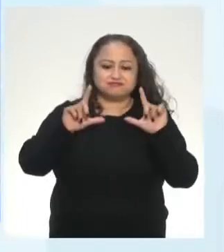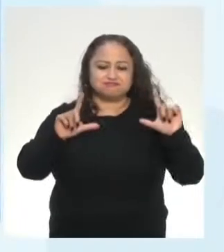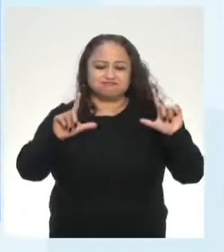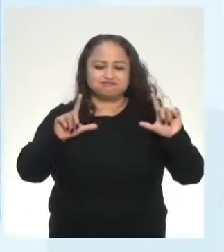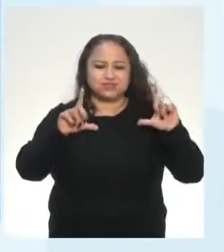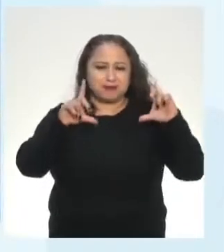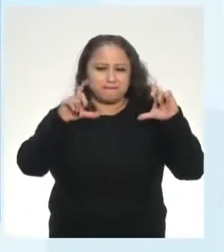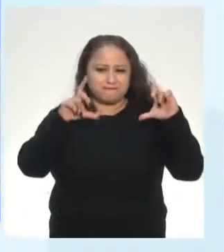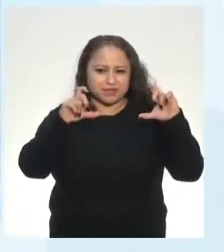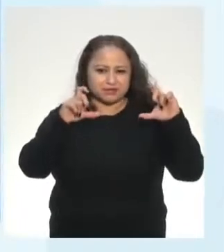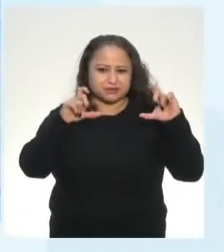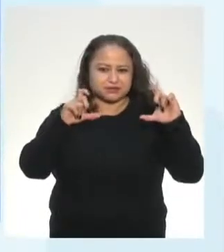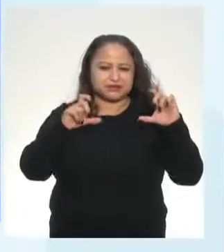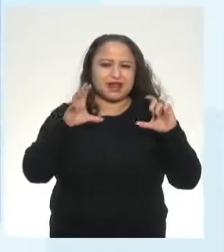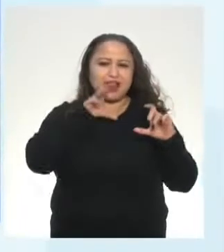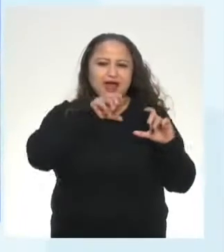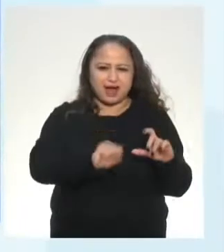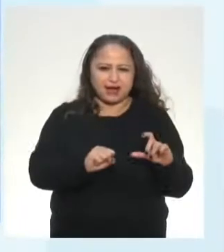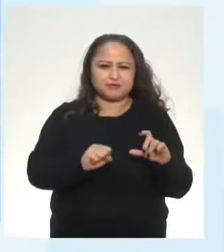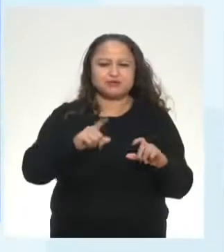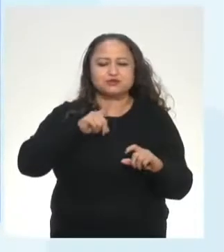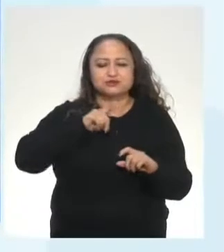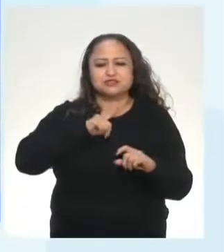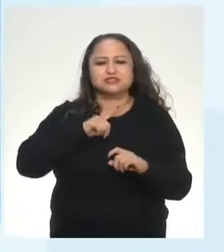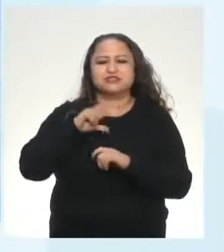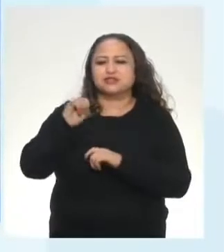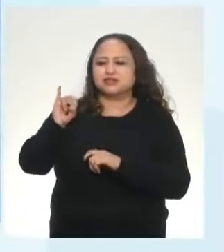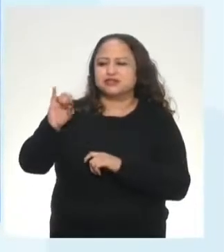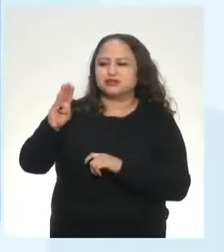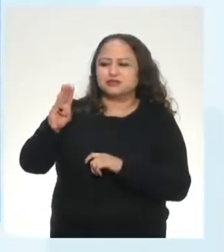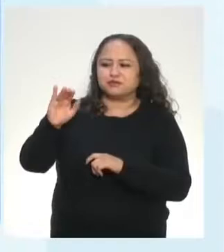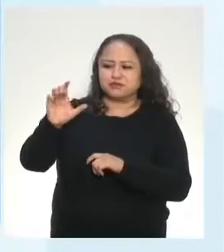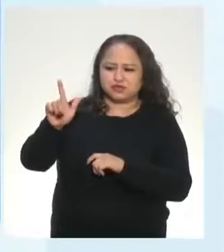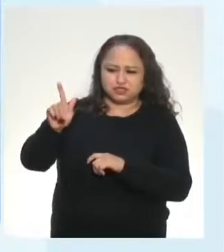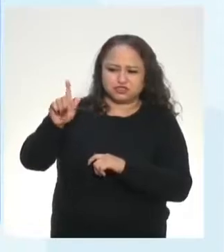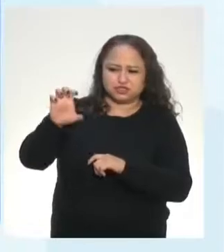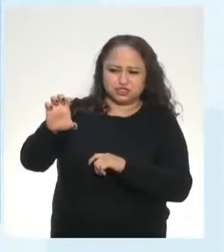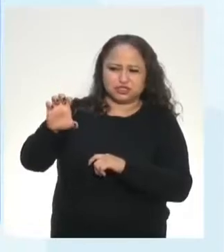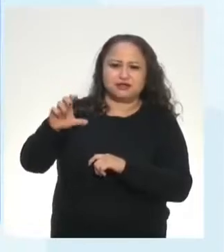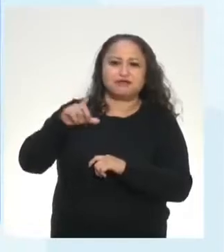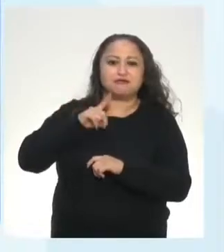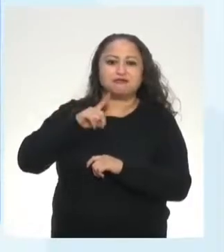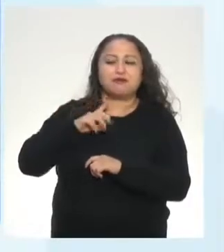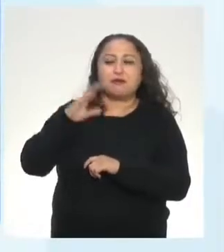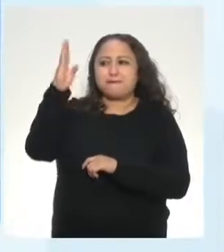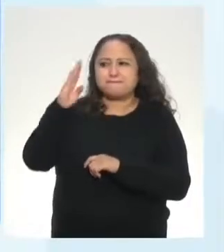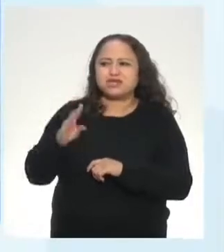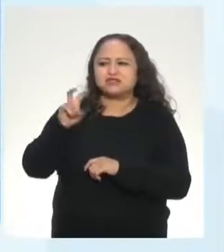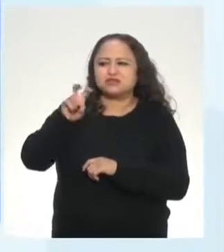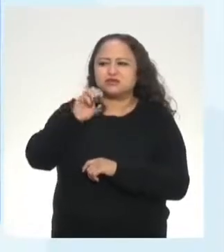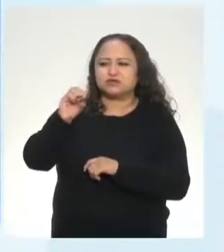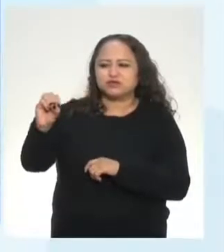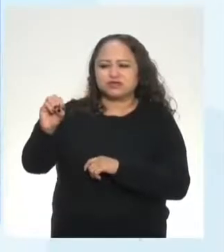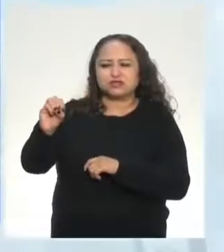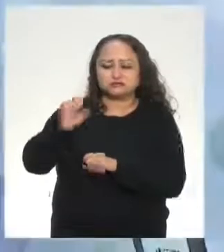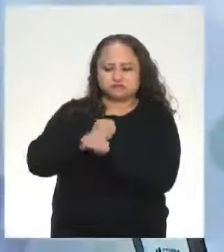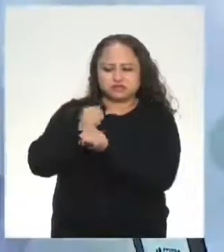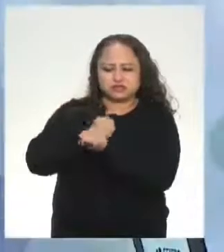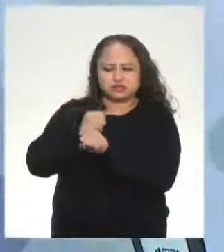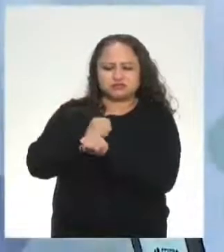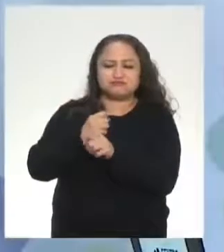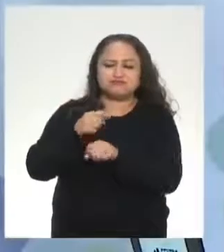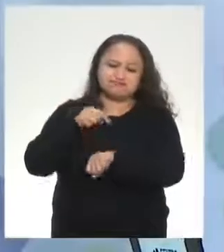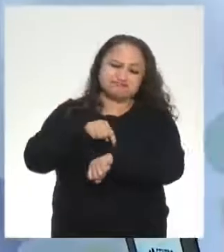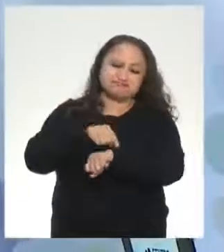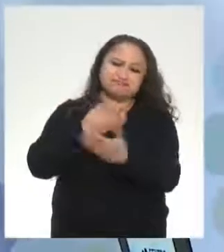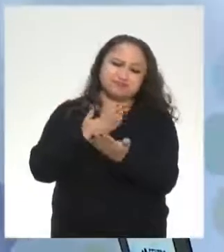tela rapidinho, e aí no Atlas IBGE tem outras informações aí, Atlas IBGE Brasil 500 anos, tá certo, pessoal? Infelizmente o tempo